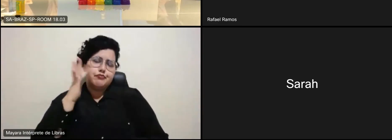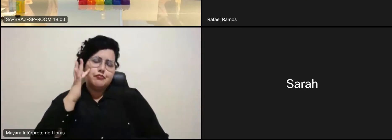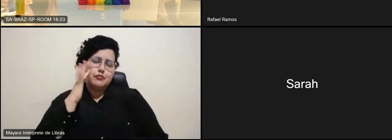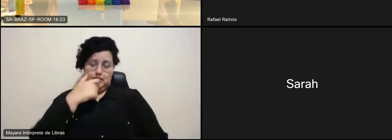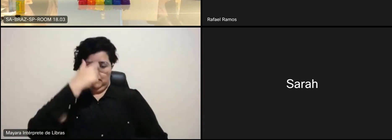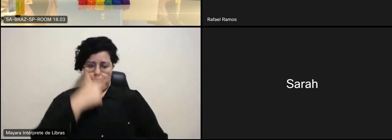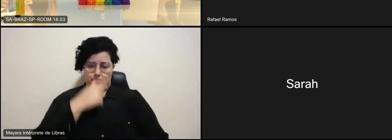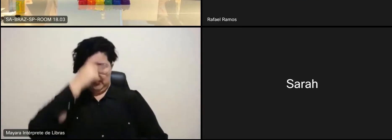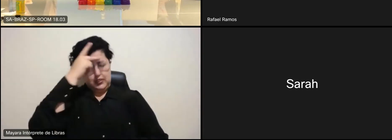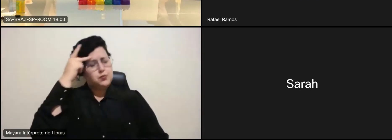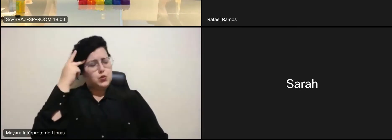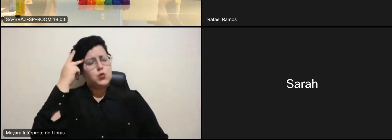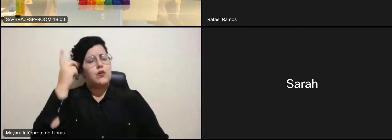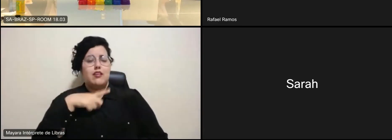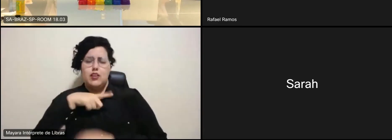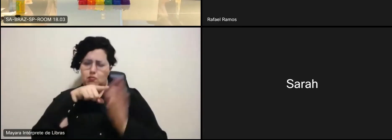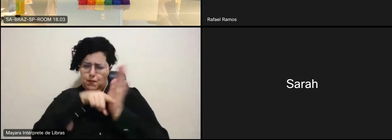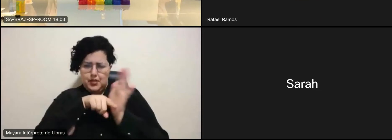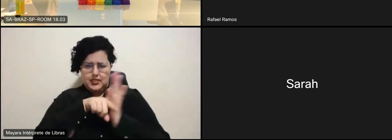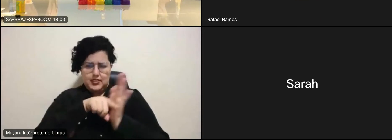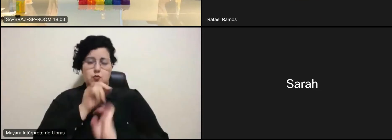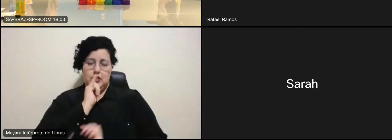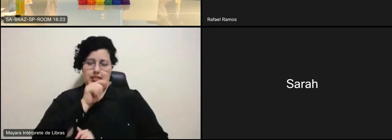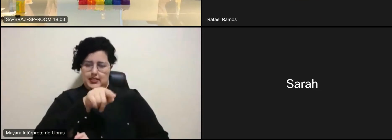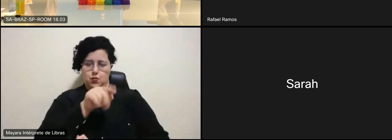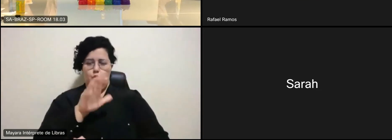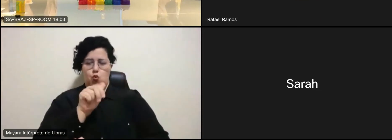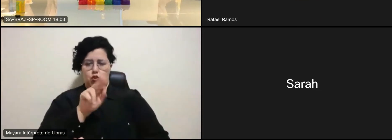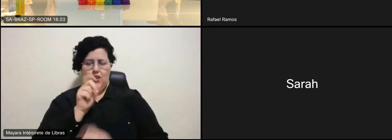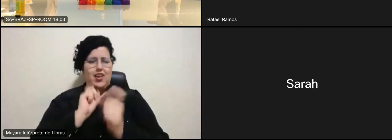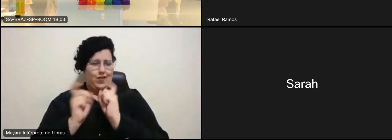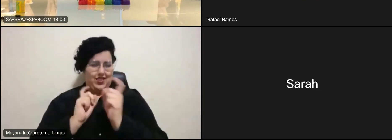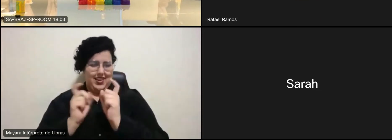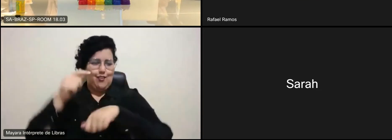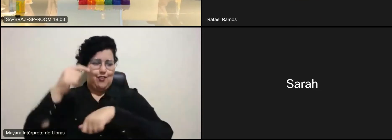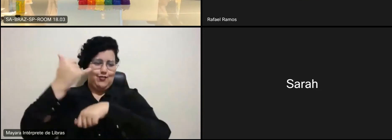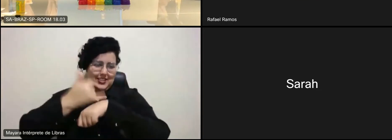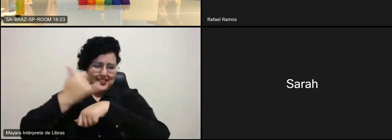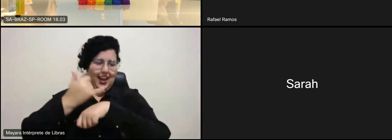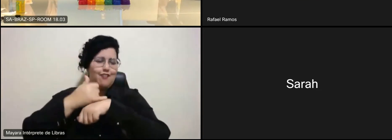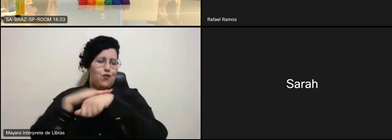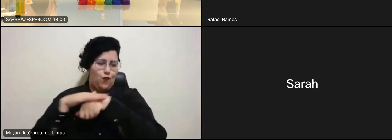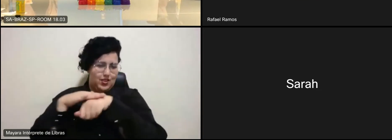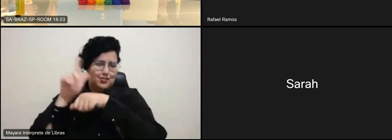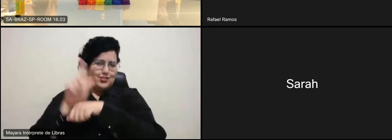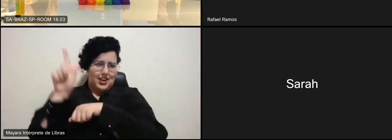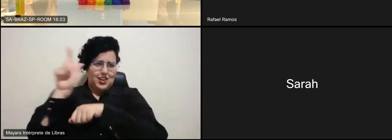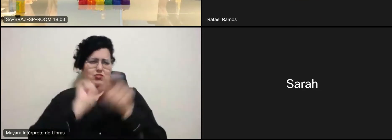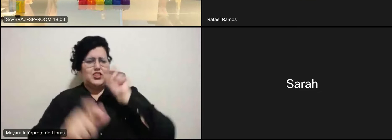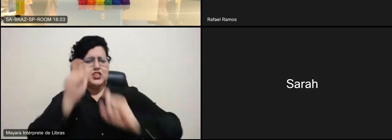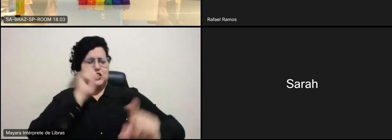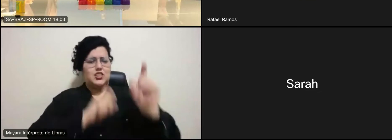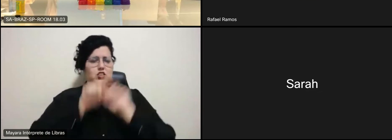estudo por detrás disso. Por que será que Cauê, quando estava numa mesa, numa reunião de trabalho, onde começou a receber palavras de